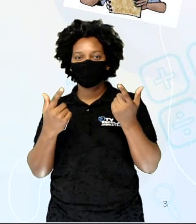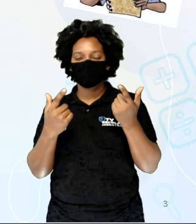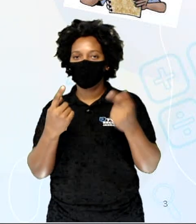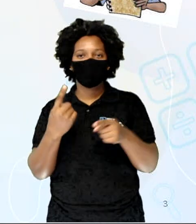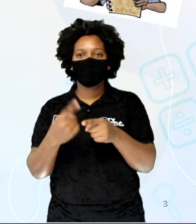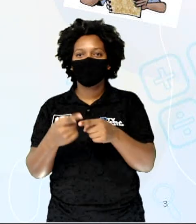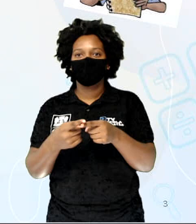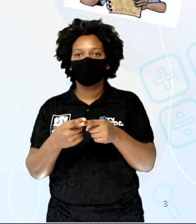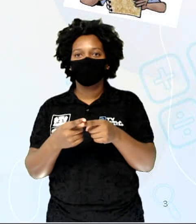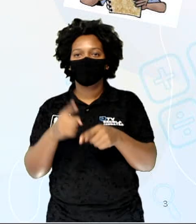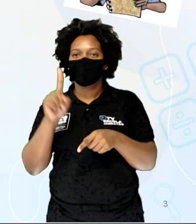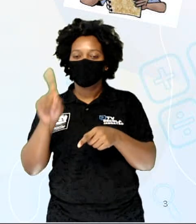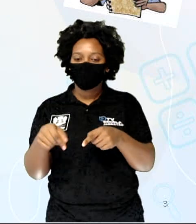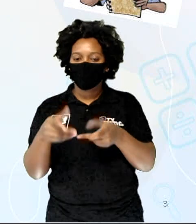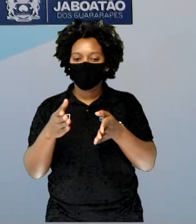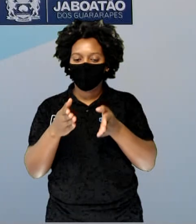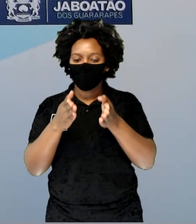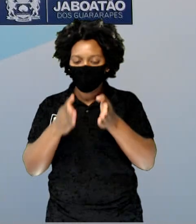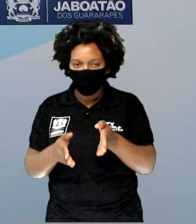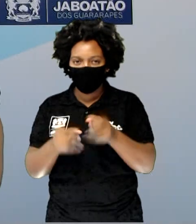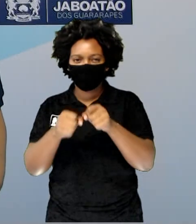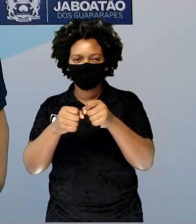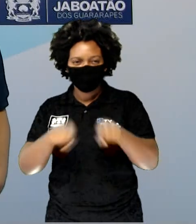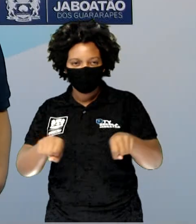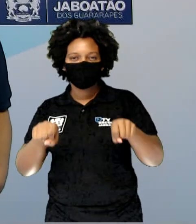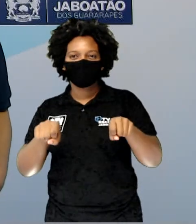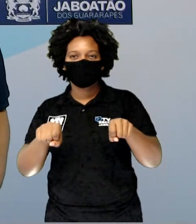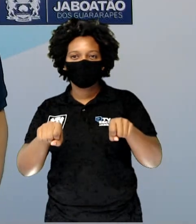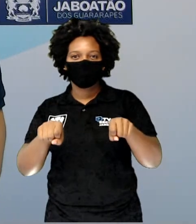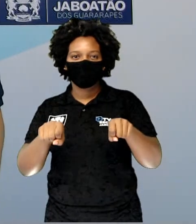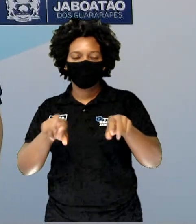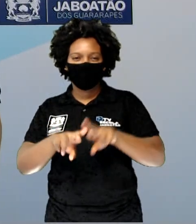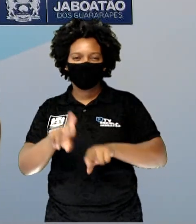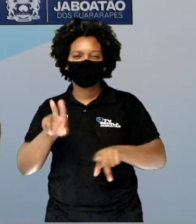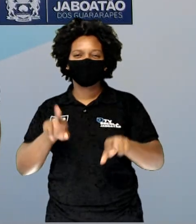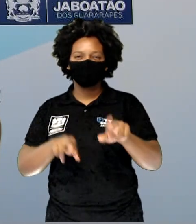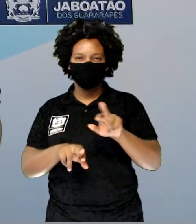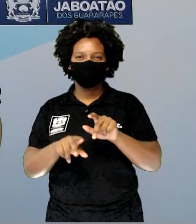seja, há uma quebra de expectativa no final do texto.